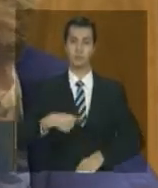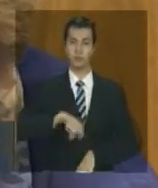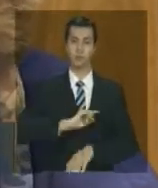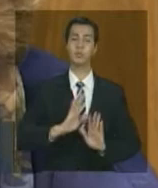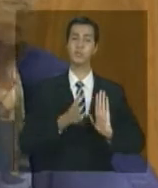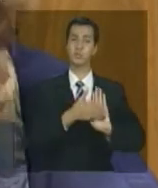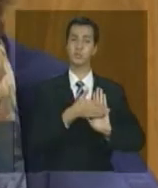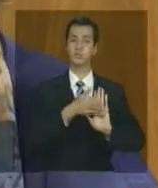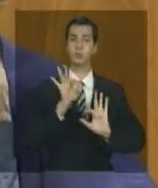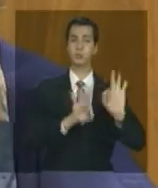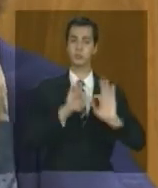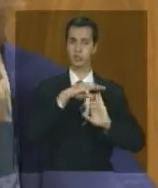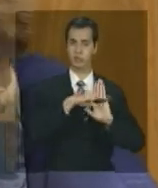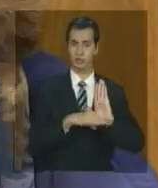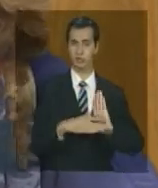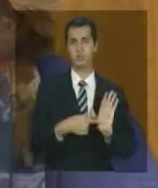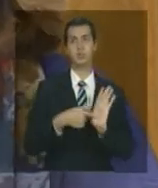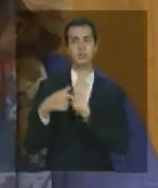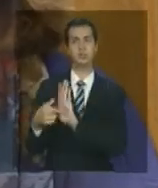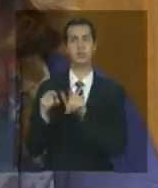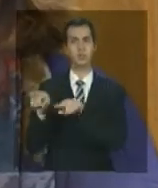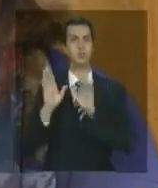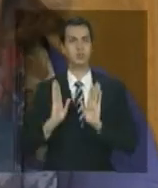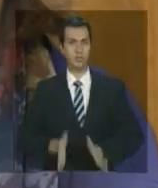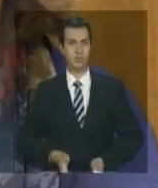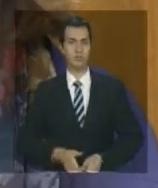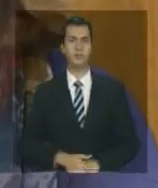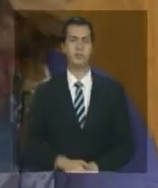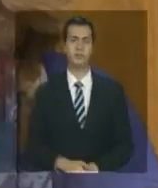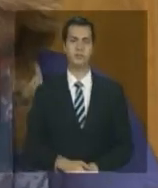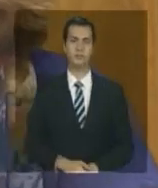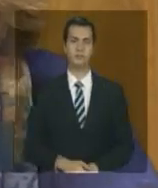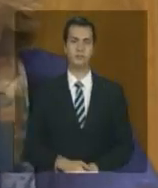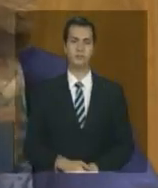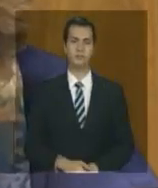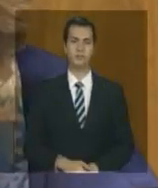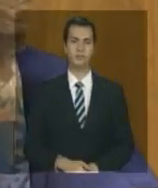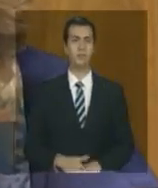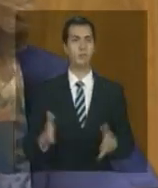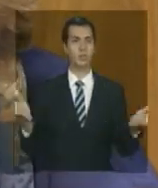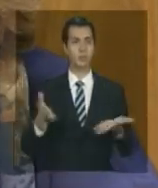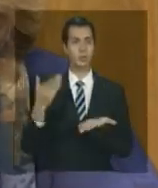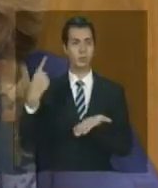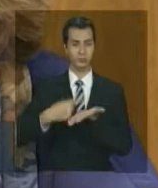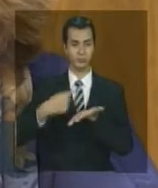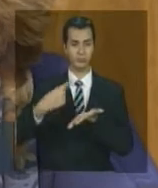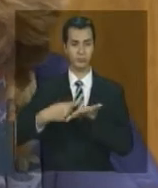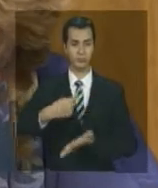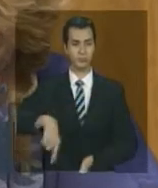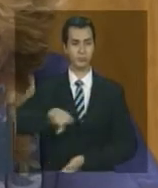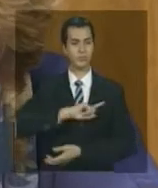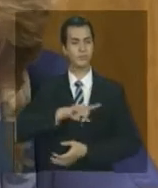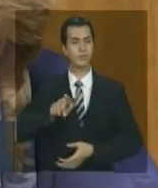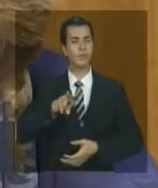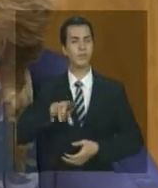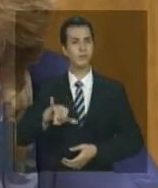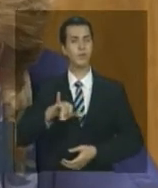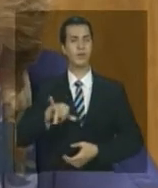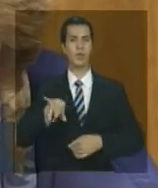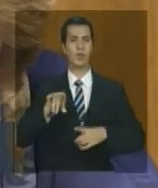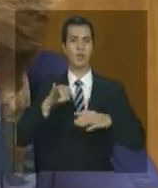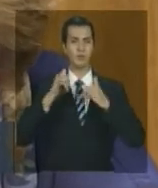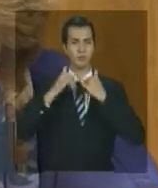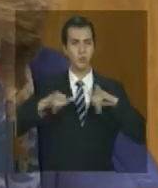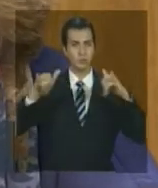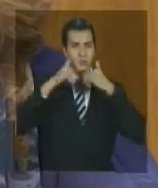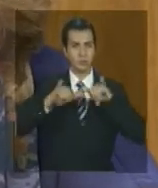um projeto ao lado indiano. E, ao amparo desse acordo, nós deveremos também trocar informações sobre